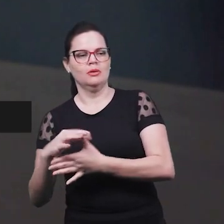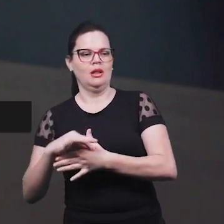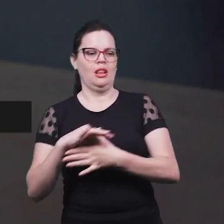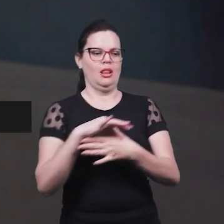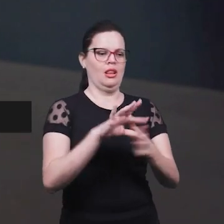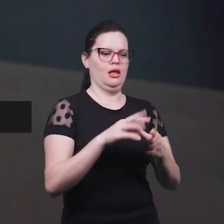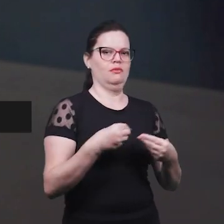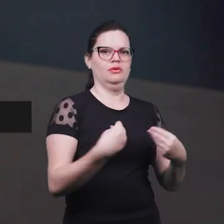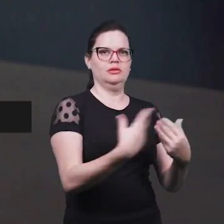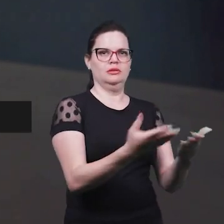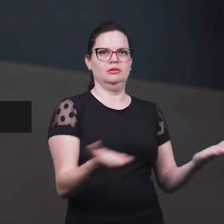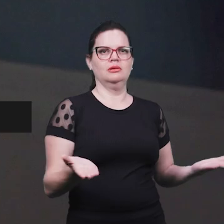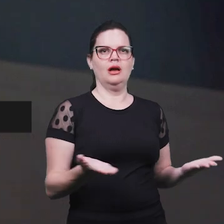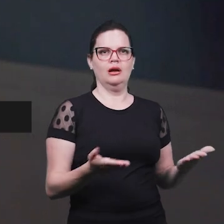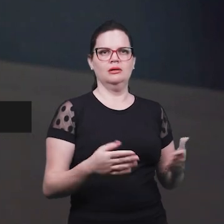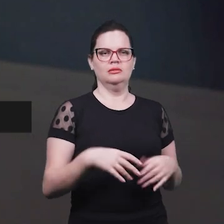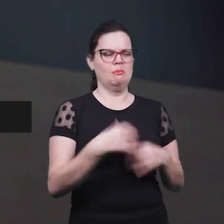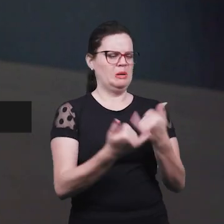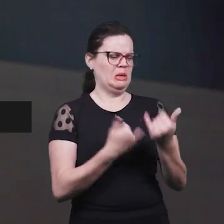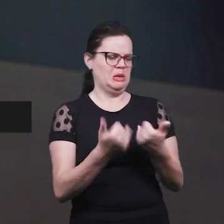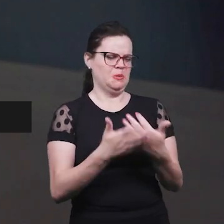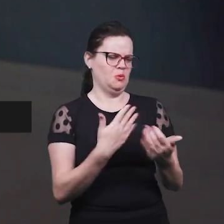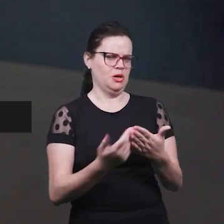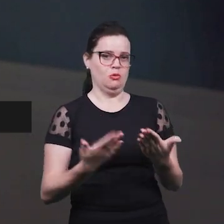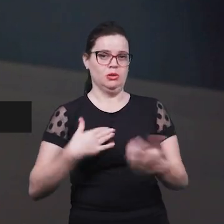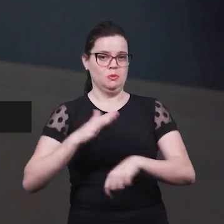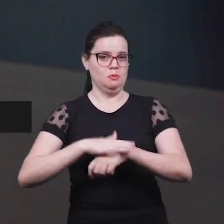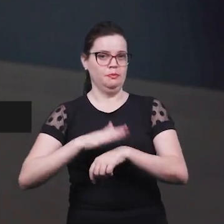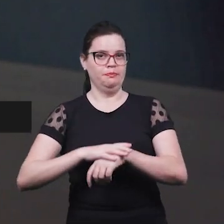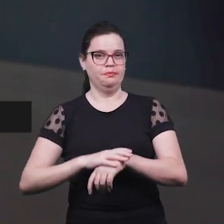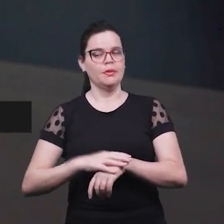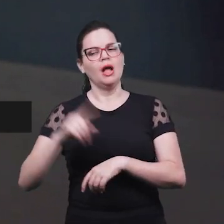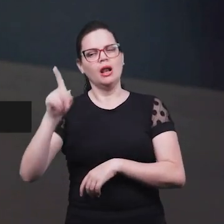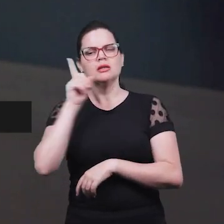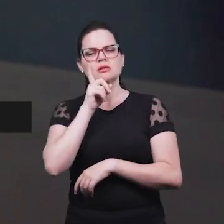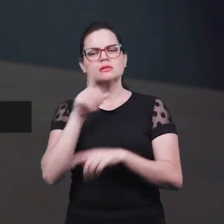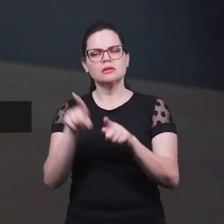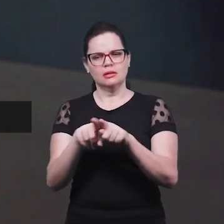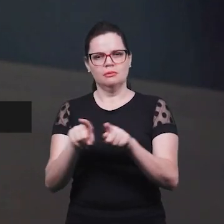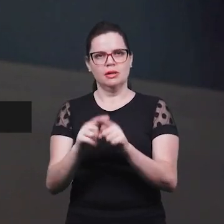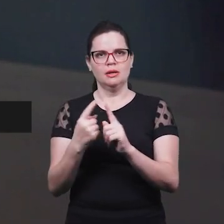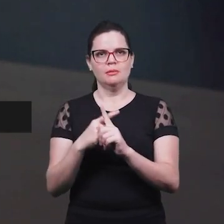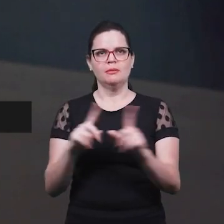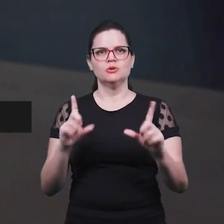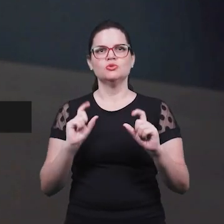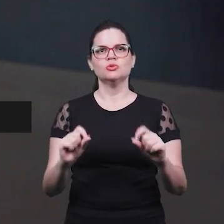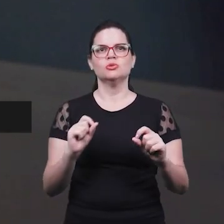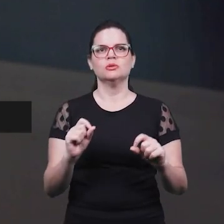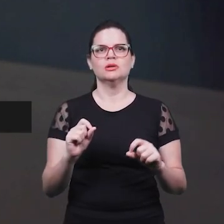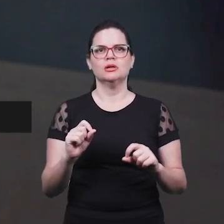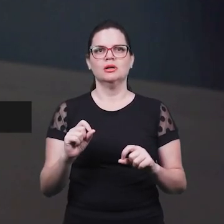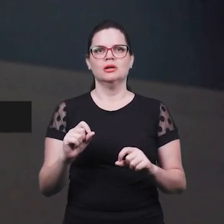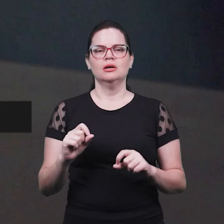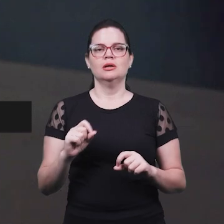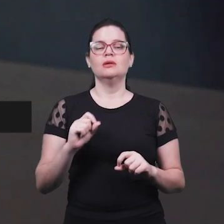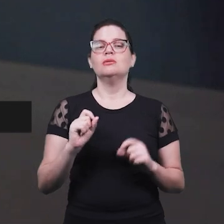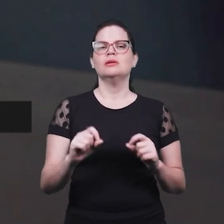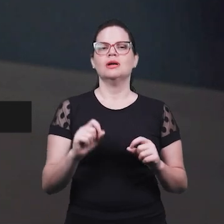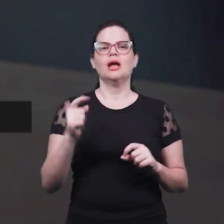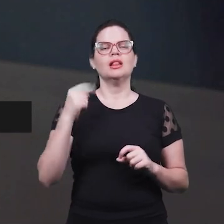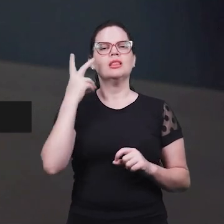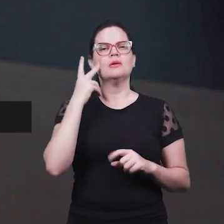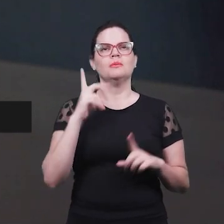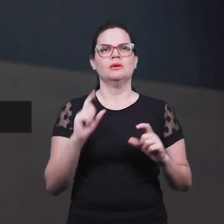ele, né? Um brinquedo, Um brinquedo, qualquer coisa. Nos Estados Unidos também fazem isso, certo? Mas eles fazem junto com isso, o que é